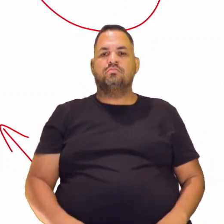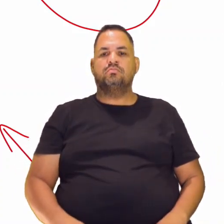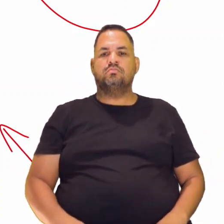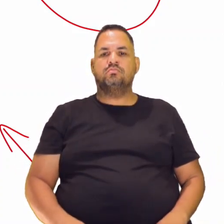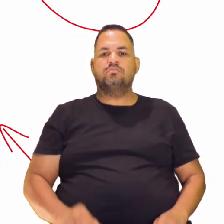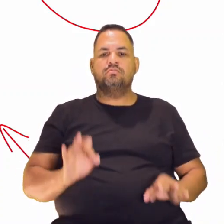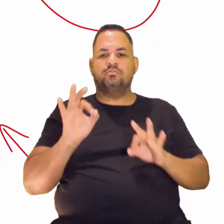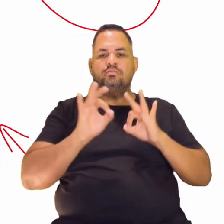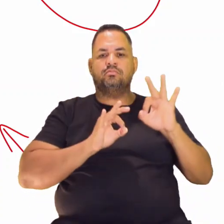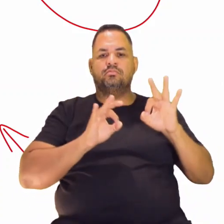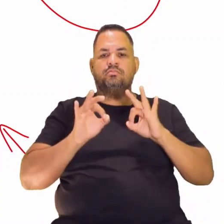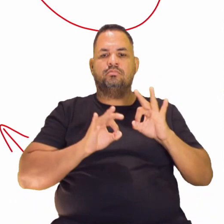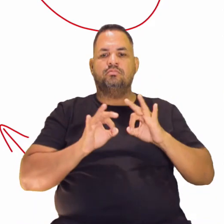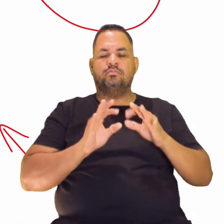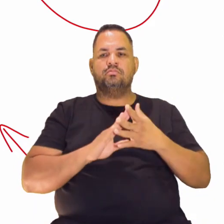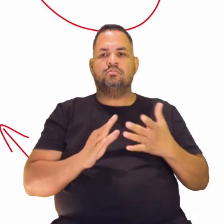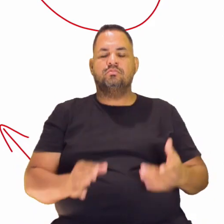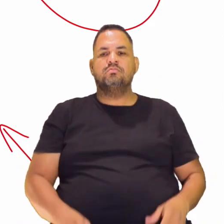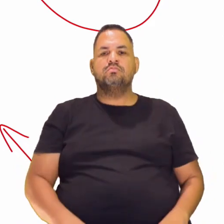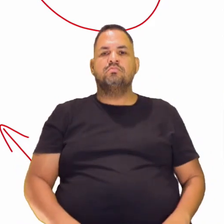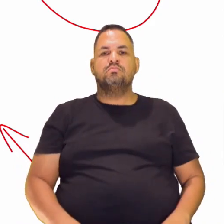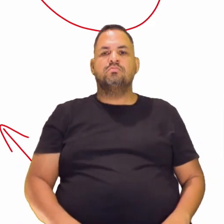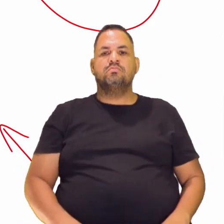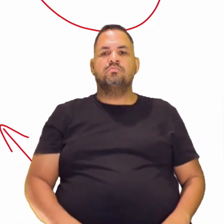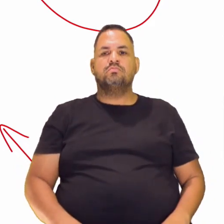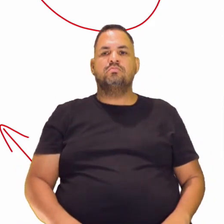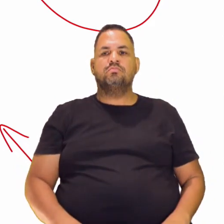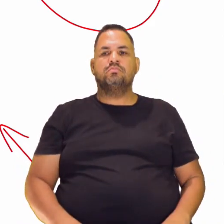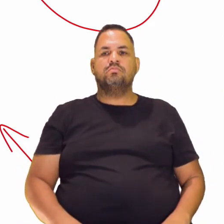a organização pode se